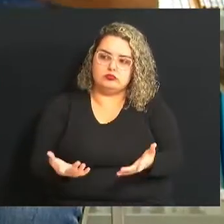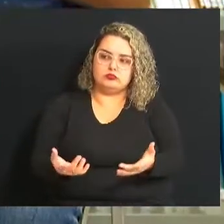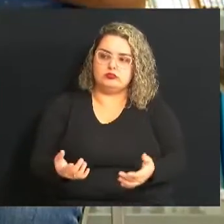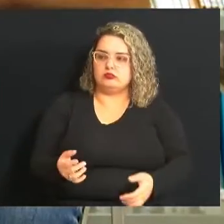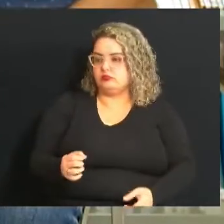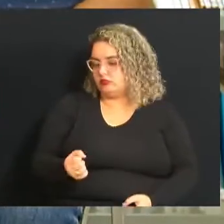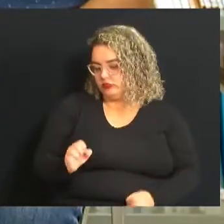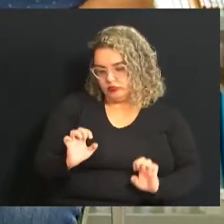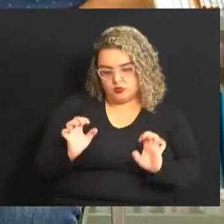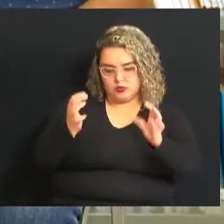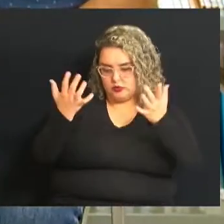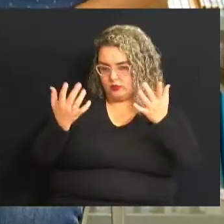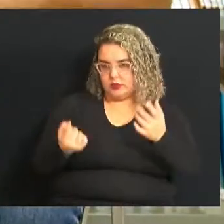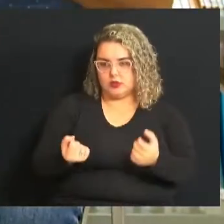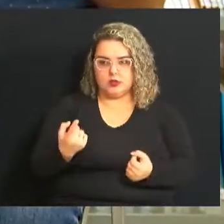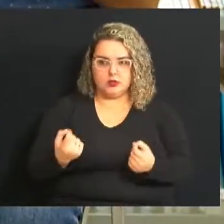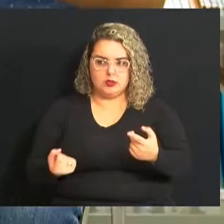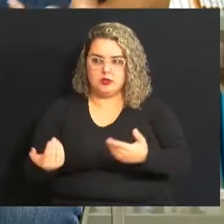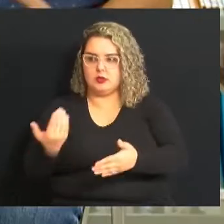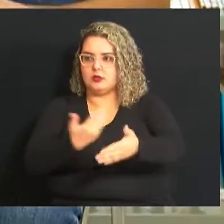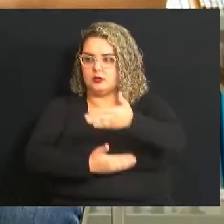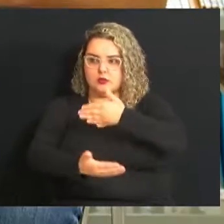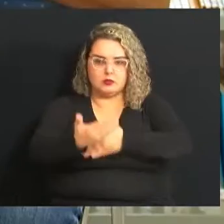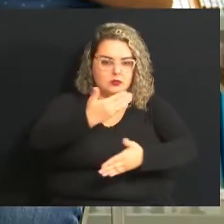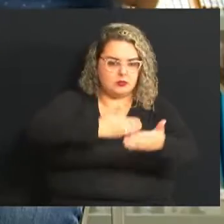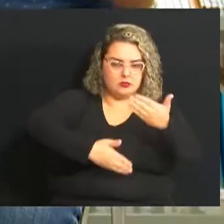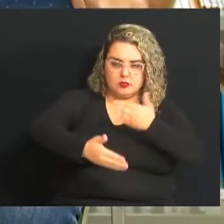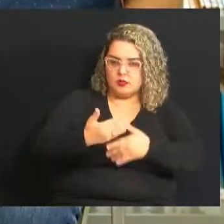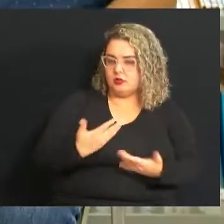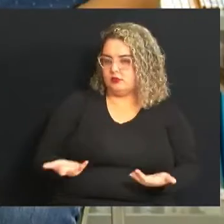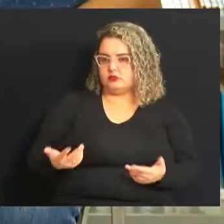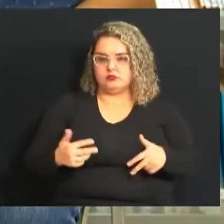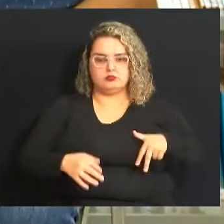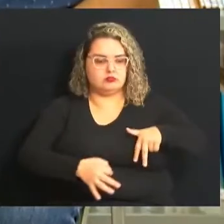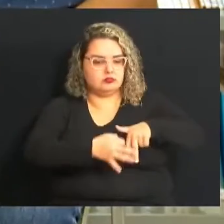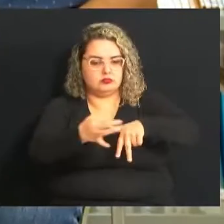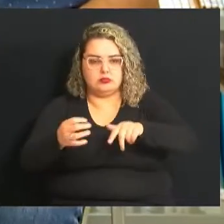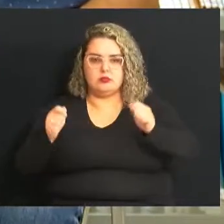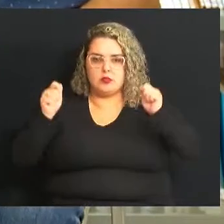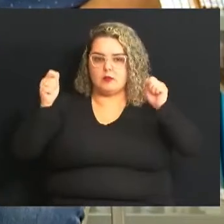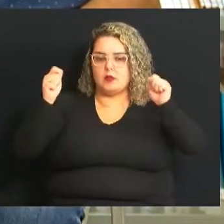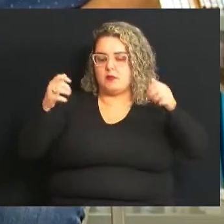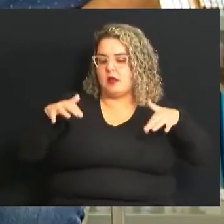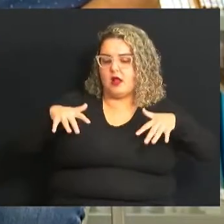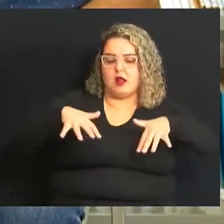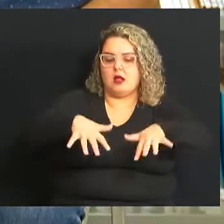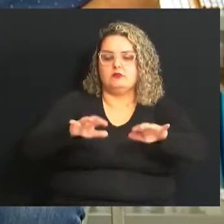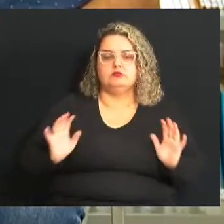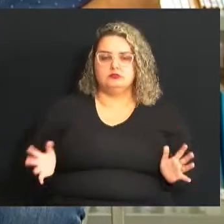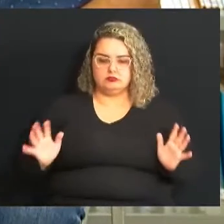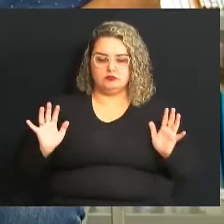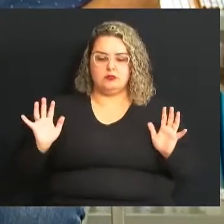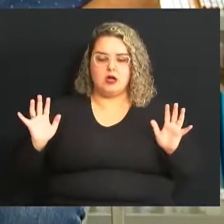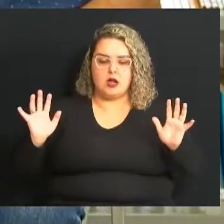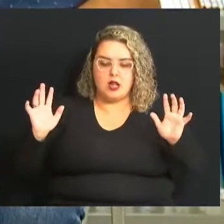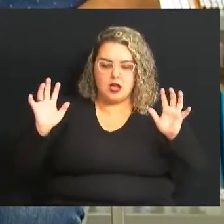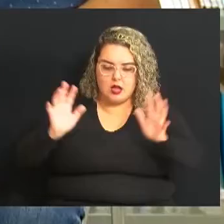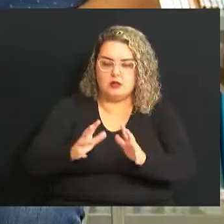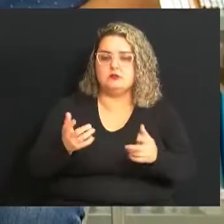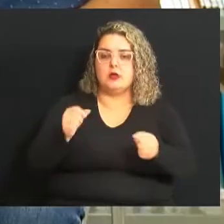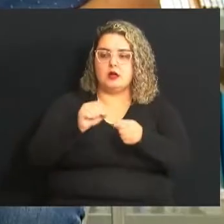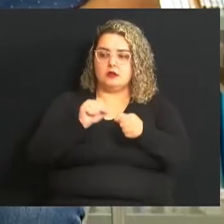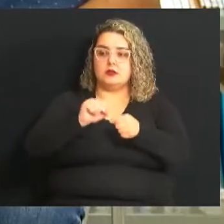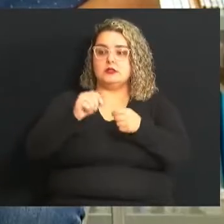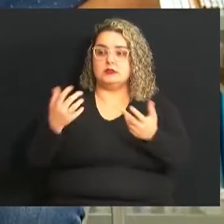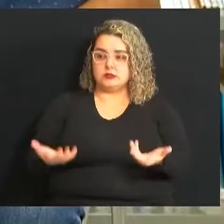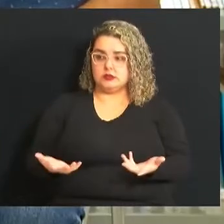eventos, né? As interações, as manifestações de rua, um ciclo de manifestações de rua. Então isso tudo acaba fazendo,